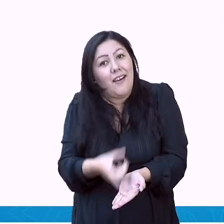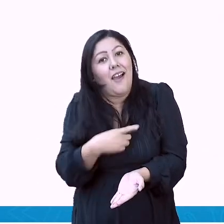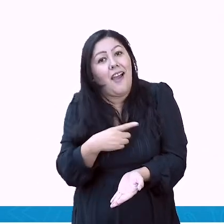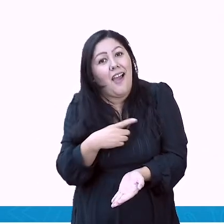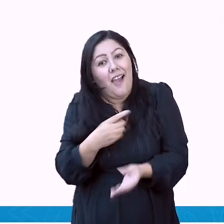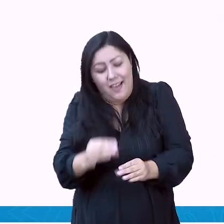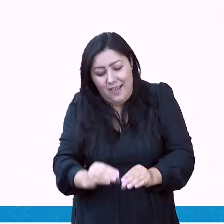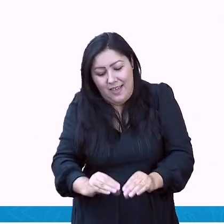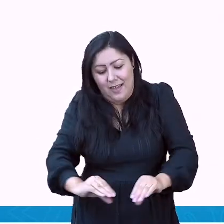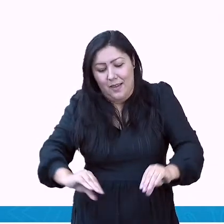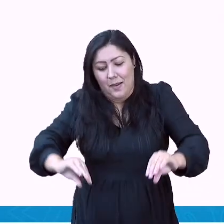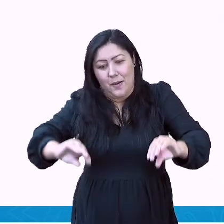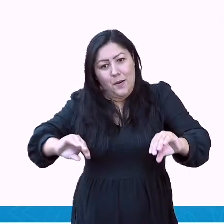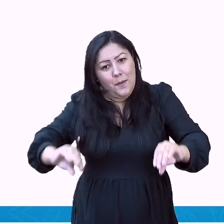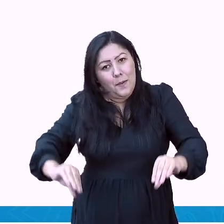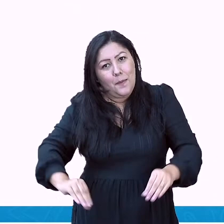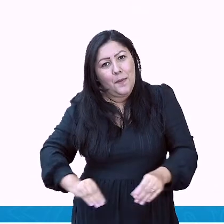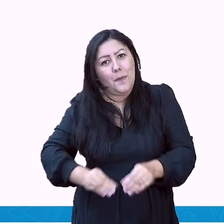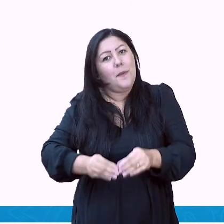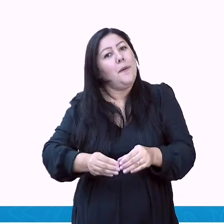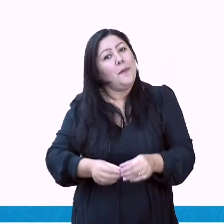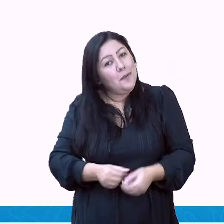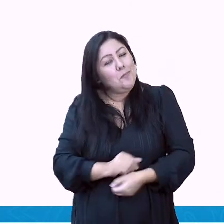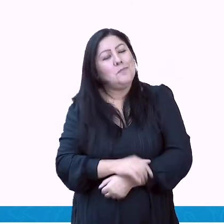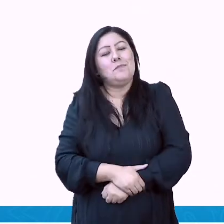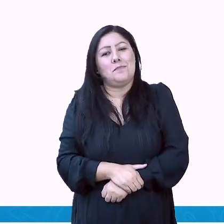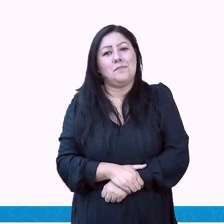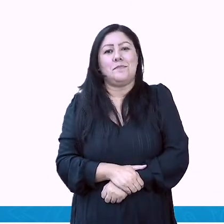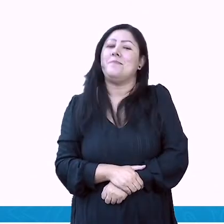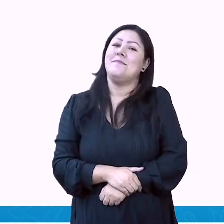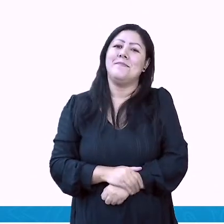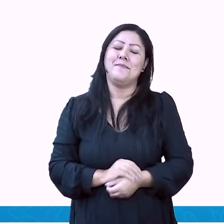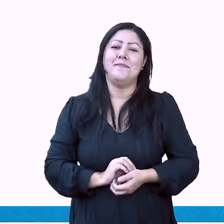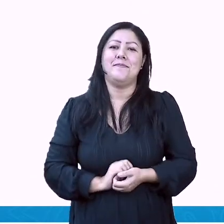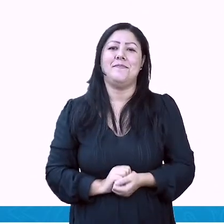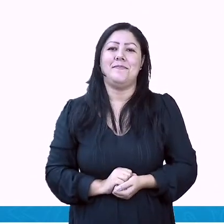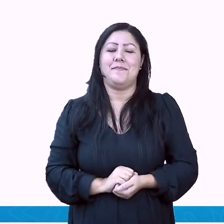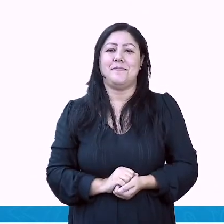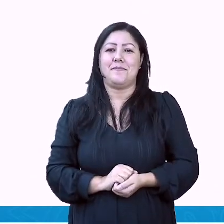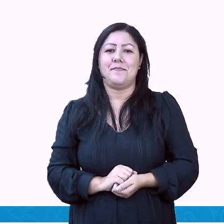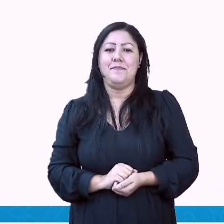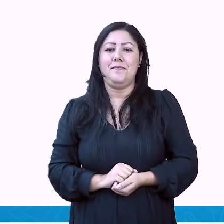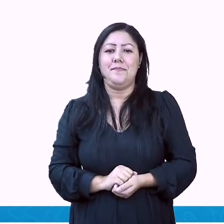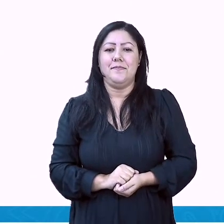da profundidade do oceano, nós temos também a nossa crosta.